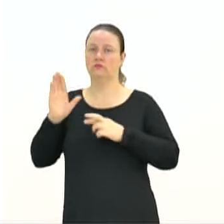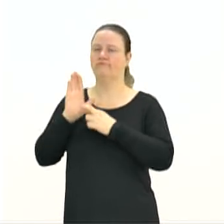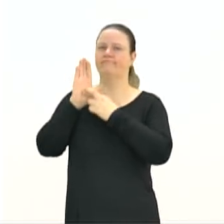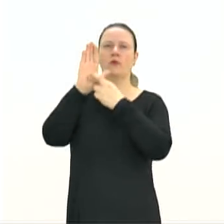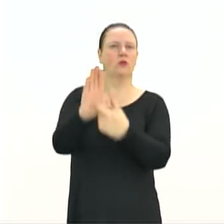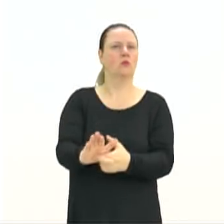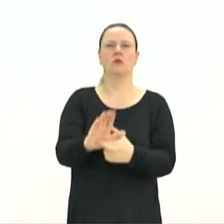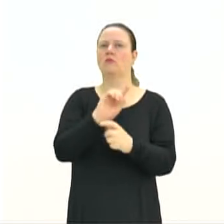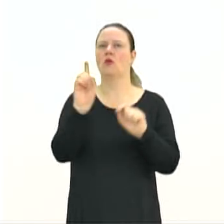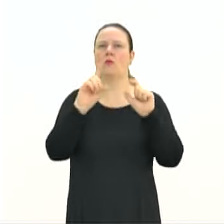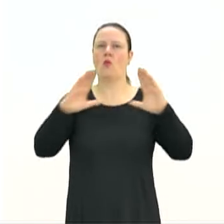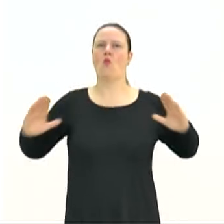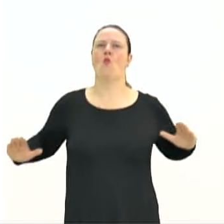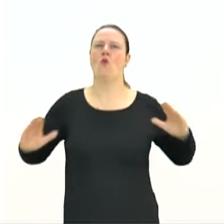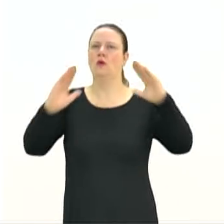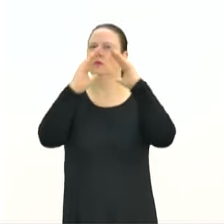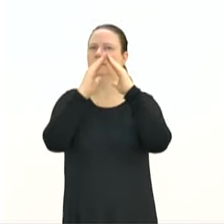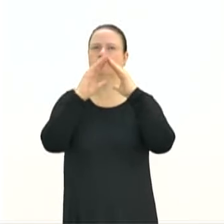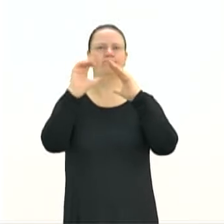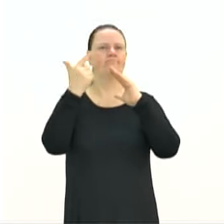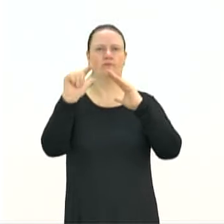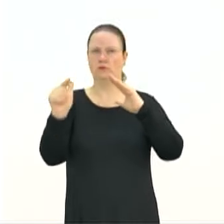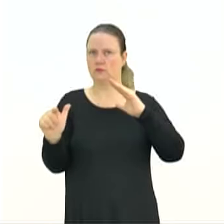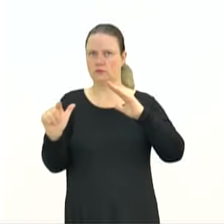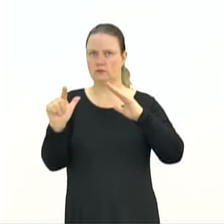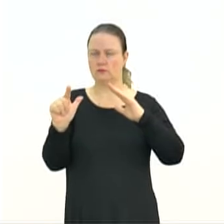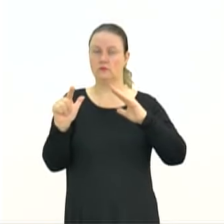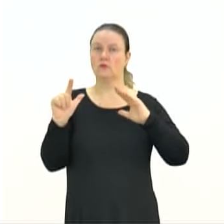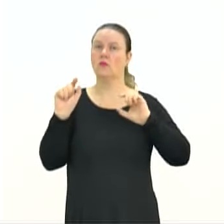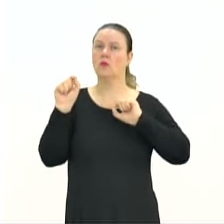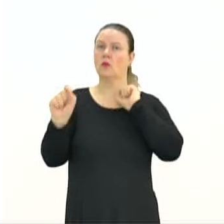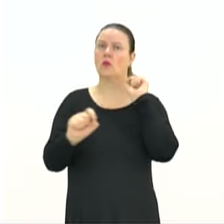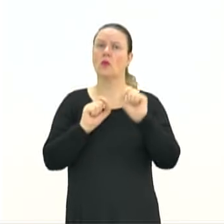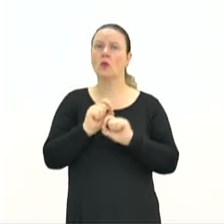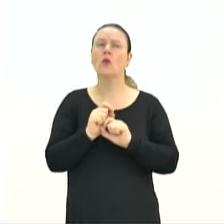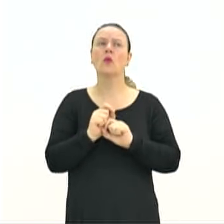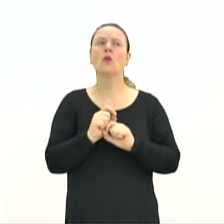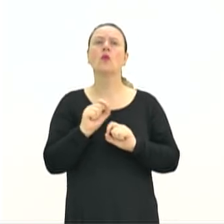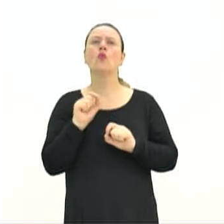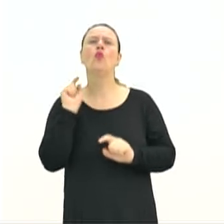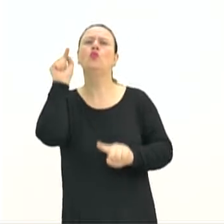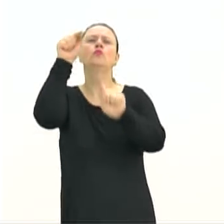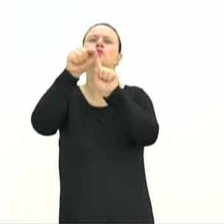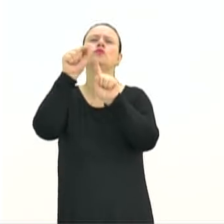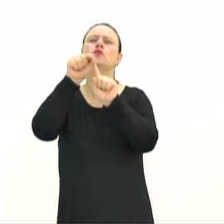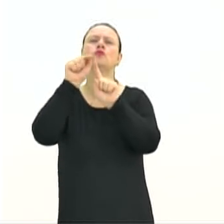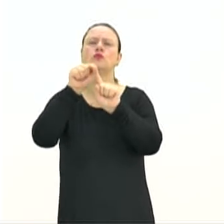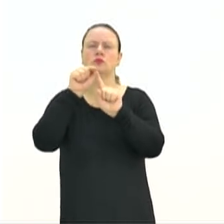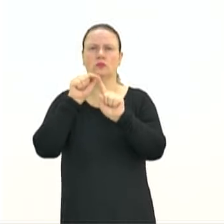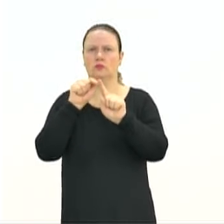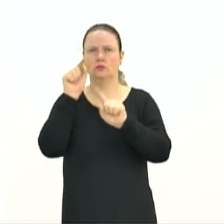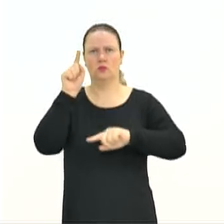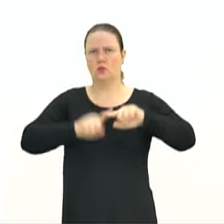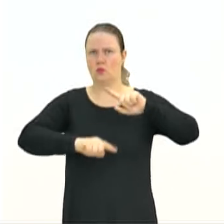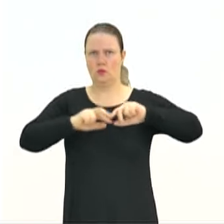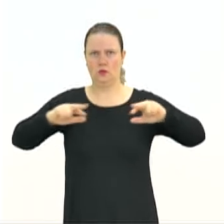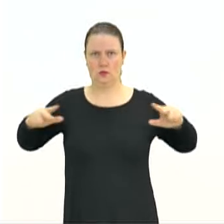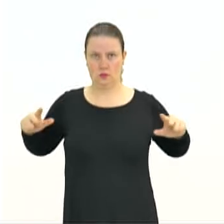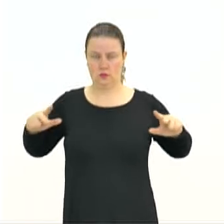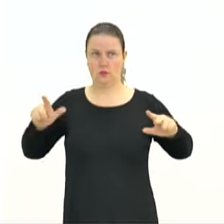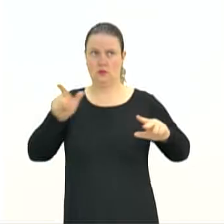pirâmides ecológicas. A gente não viu nenhum decompositor, né? Qual é a função desses organismos nas cadeias alimentares? Que a gente falou na aula passada.